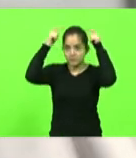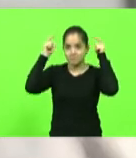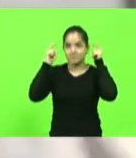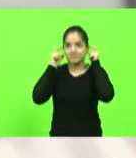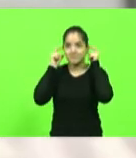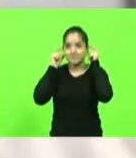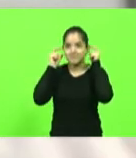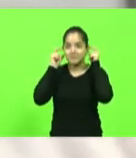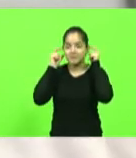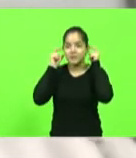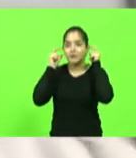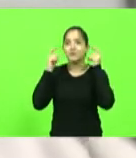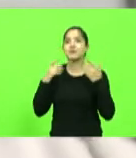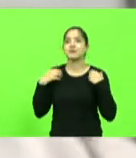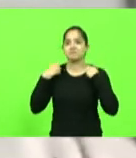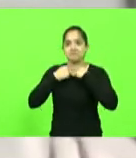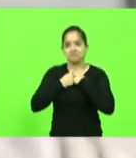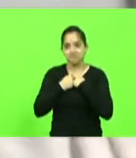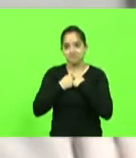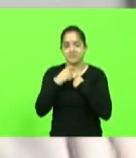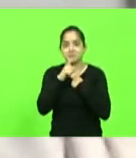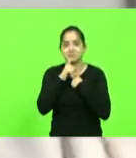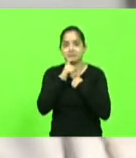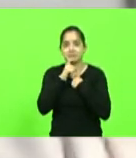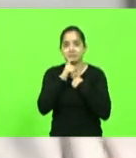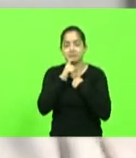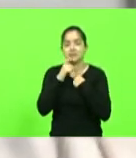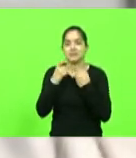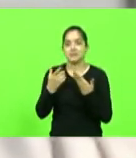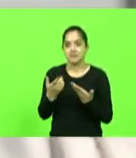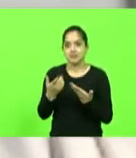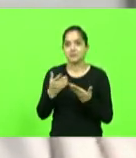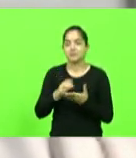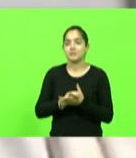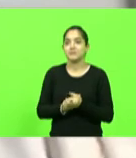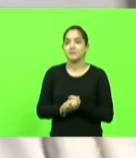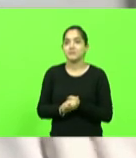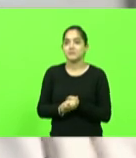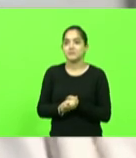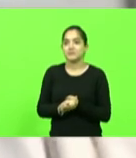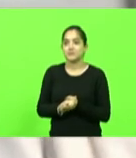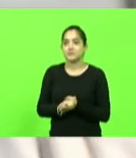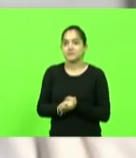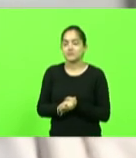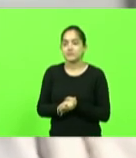bem agasalhada aqui do nosso frio aqui em Santa Catarina.